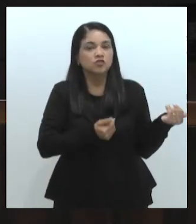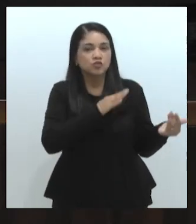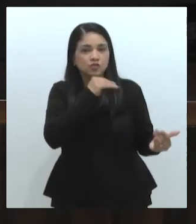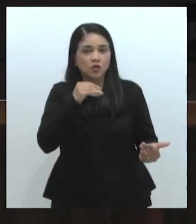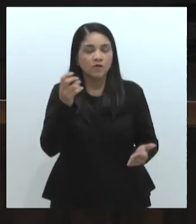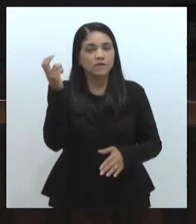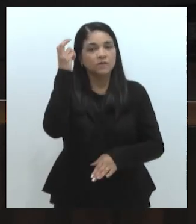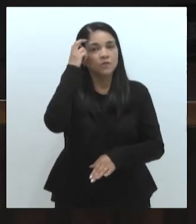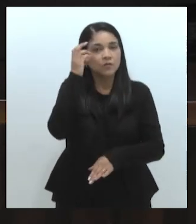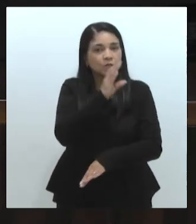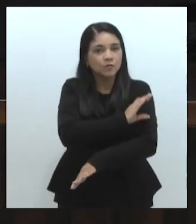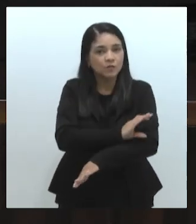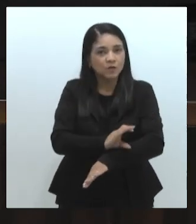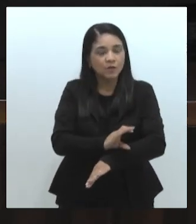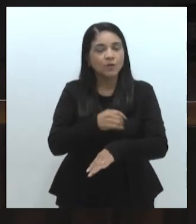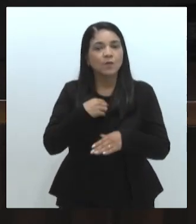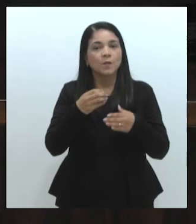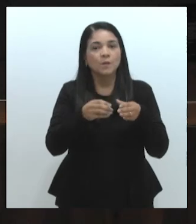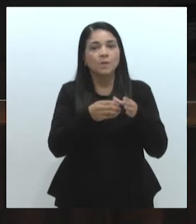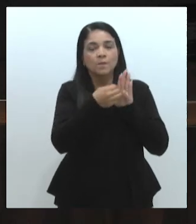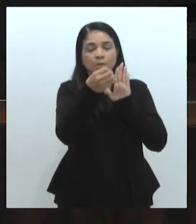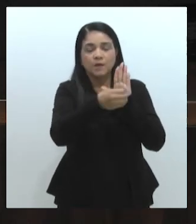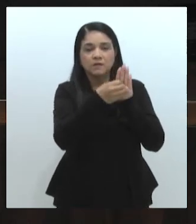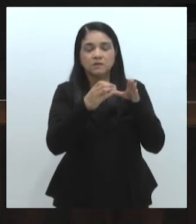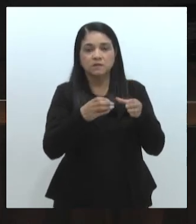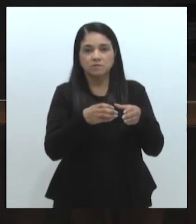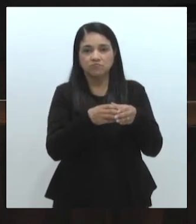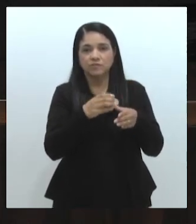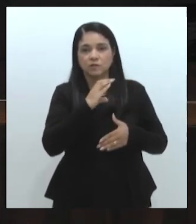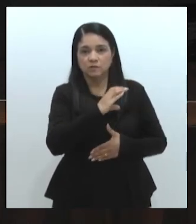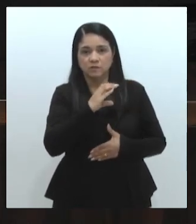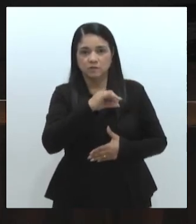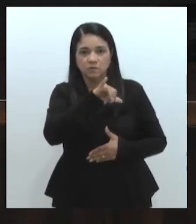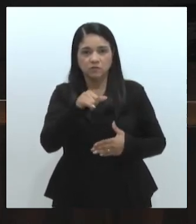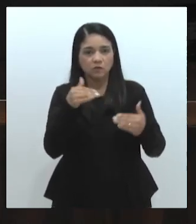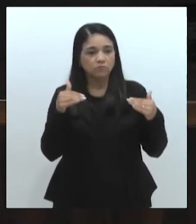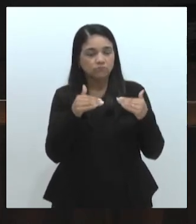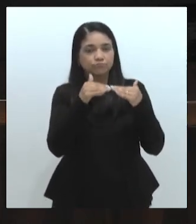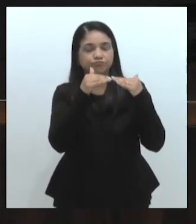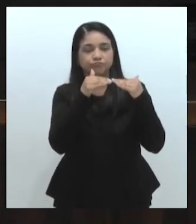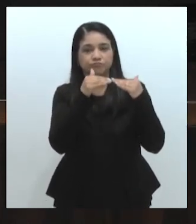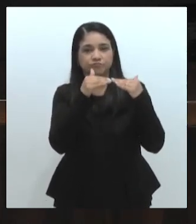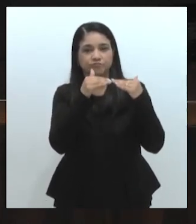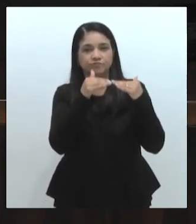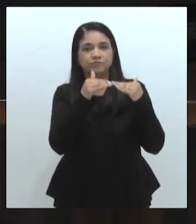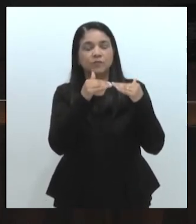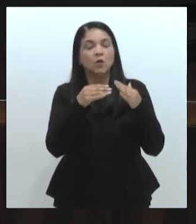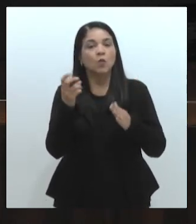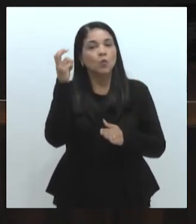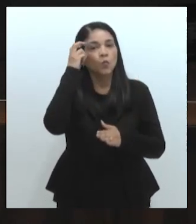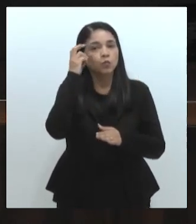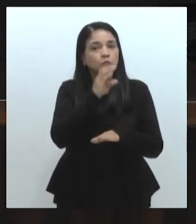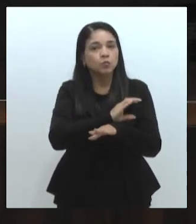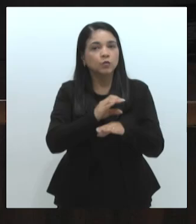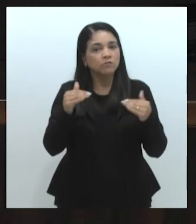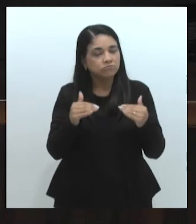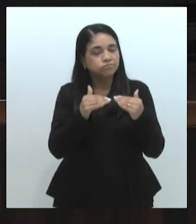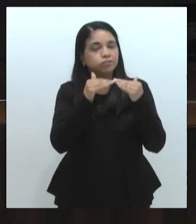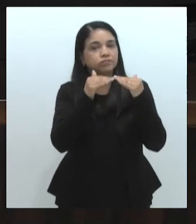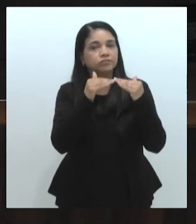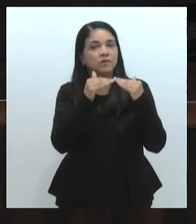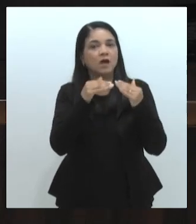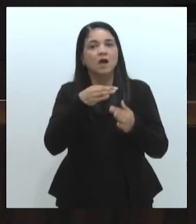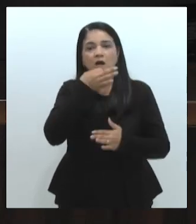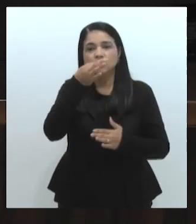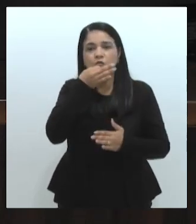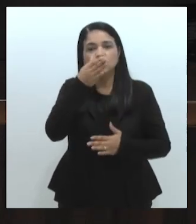Cultural. Pareceres das comissões de Constituição e Justiça pela constitucionalidade, de cultura favorável, de